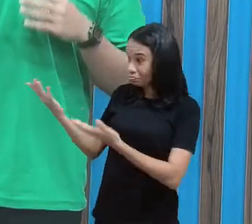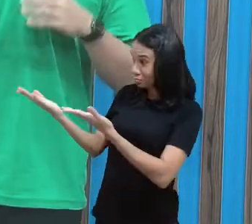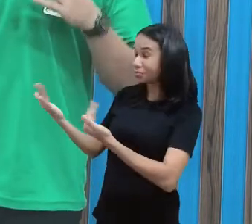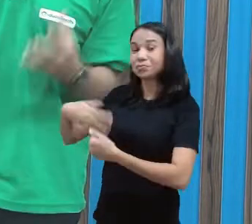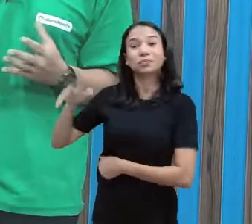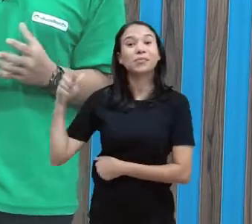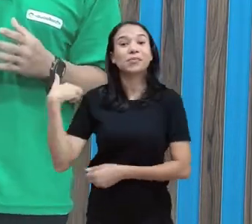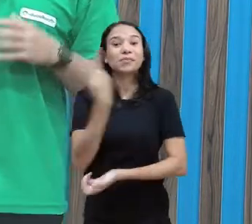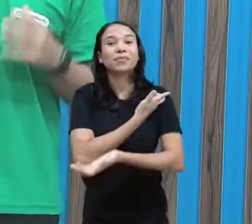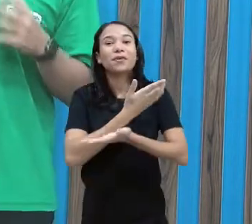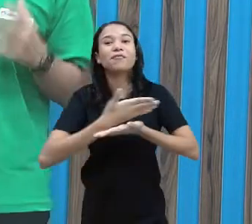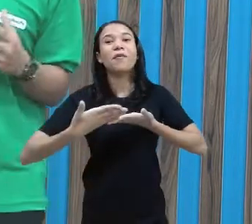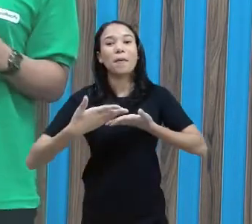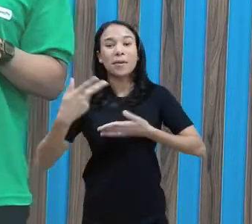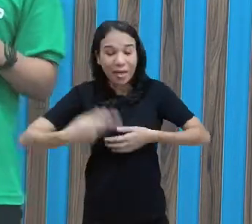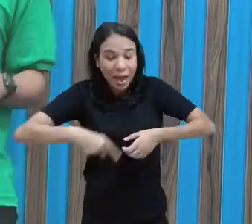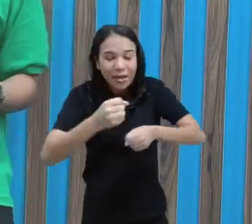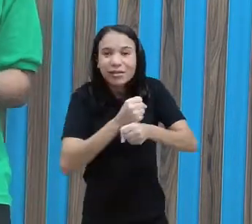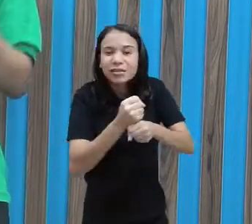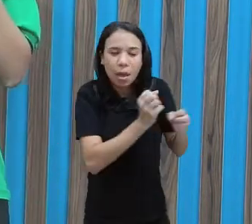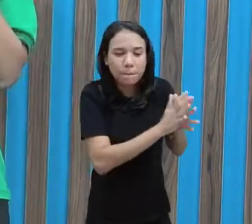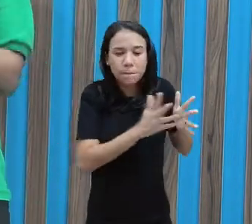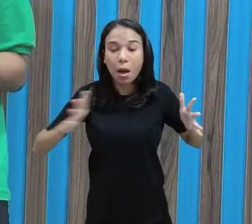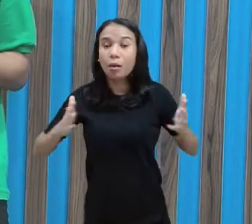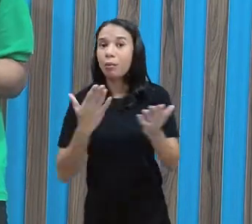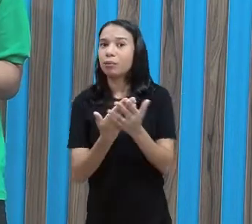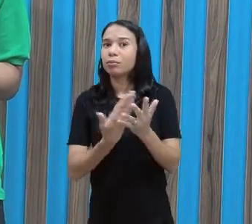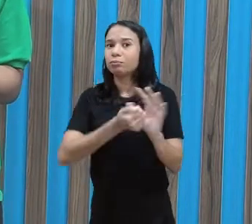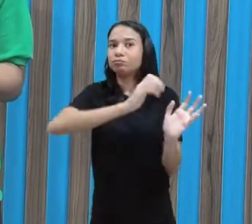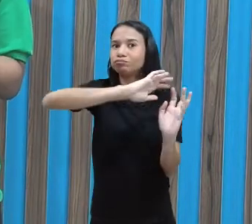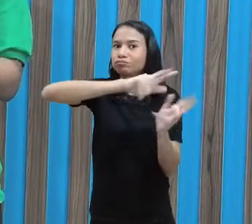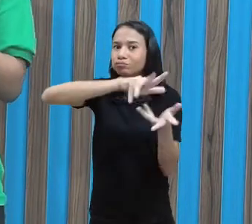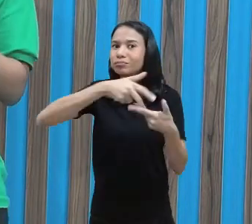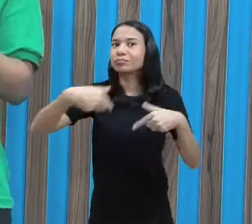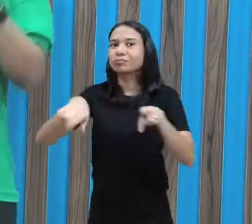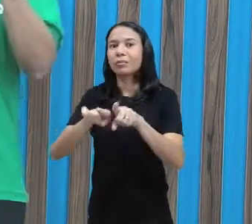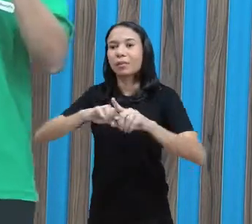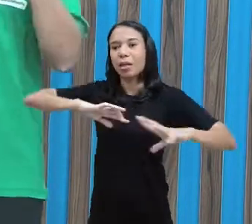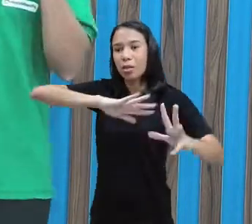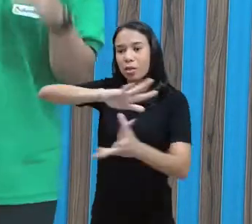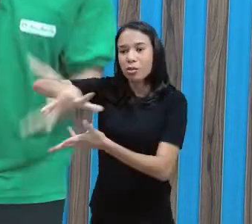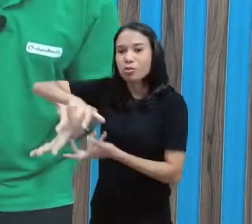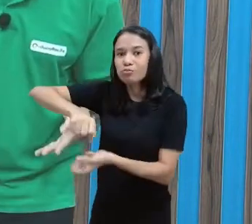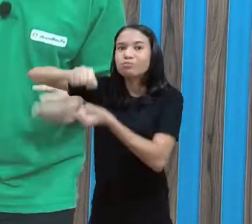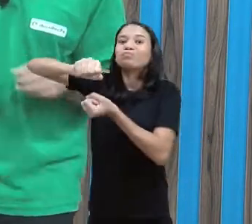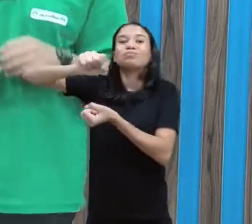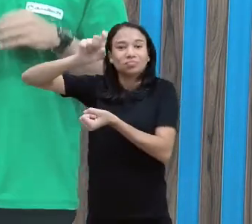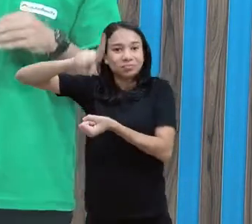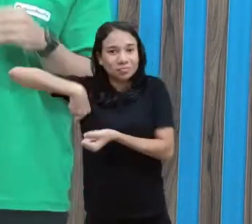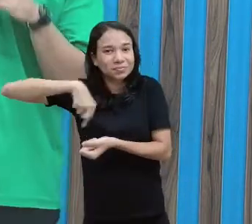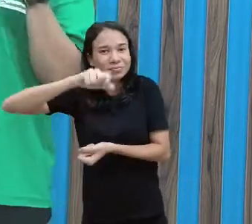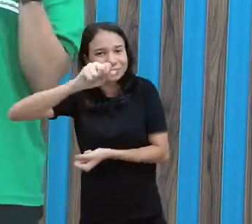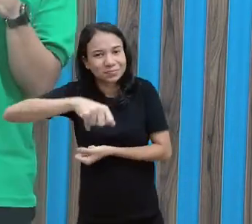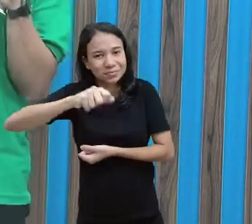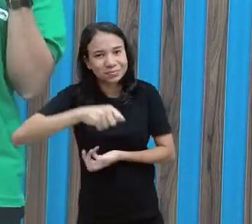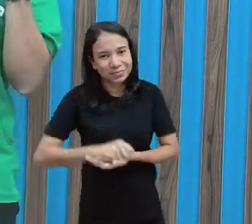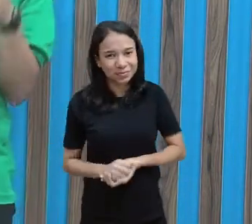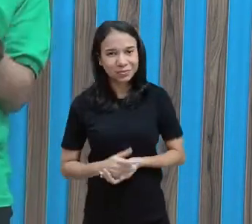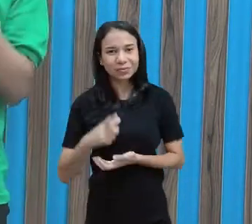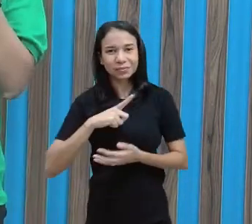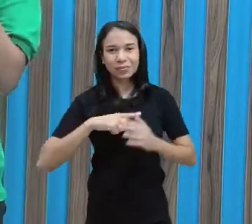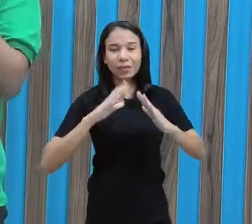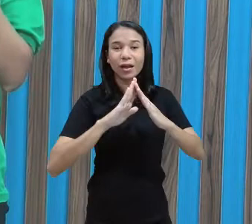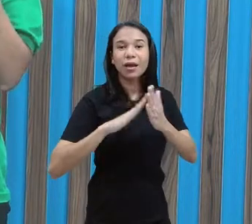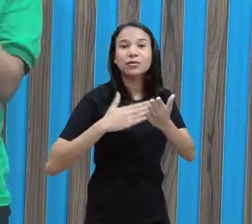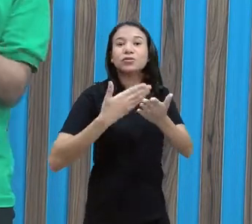vamos começar o ano estudando Geografia e Sustentabilidade. A